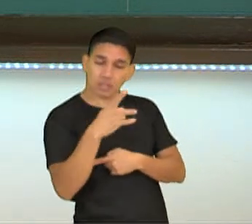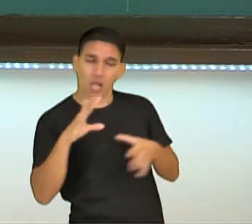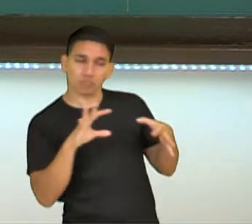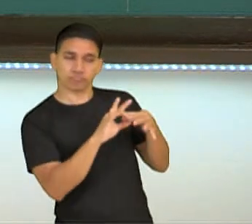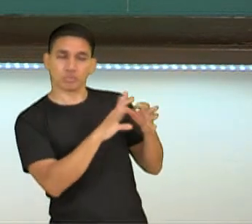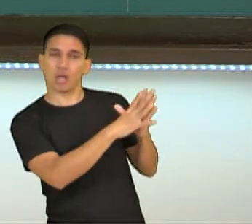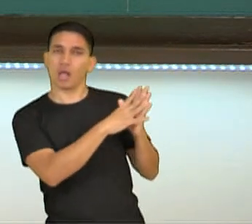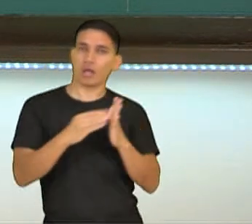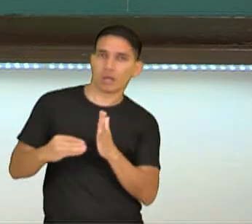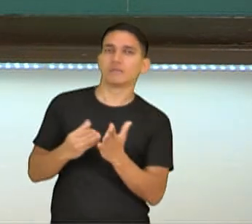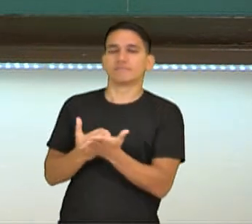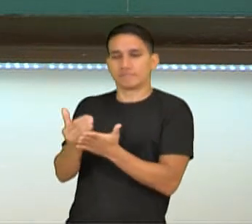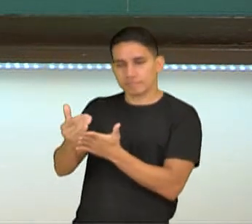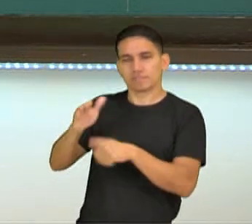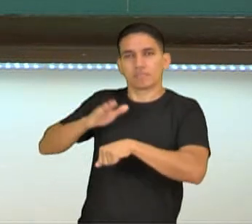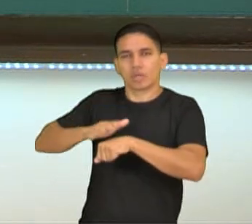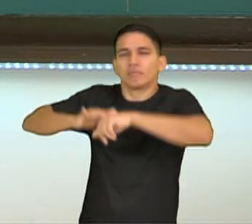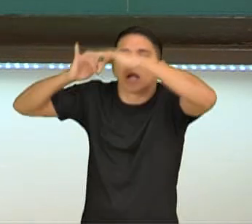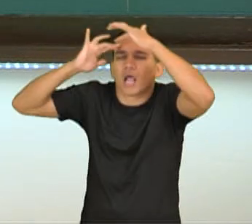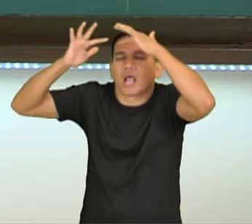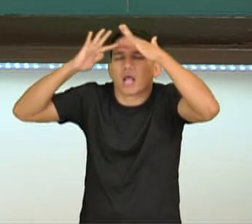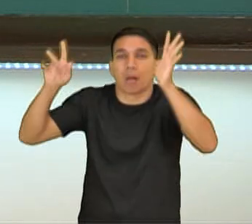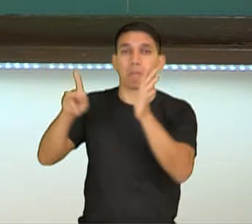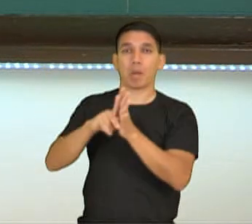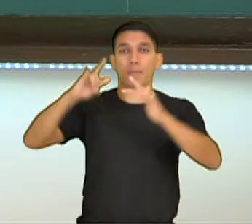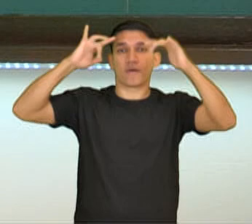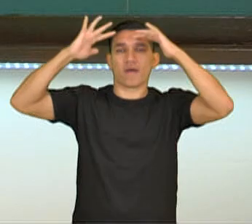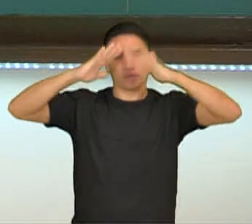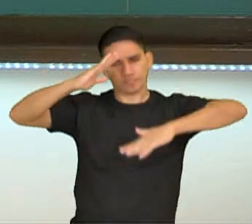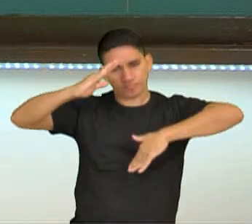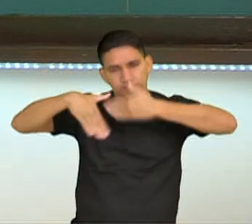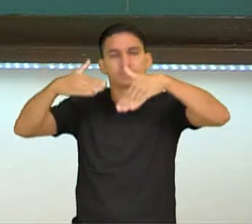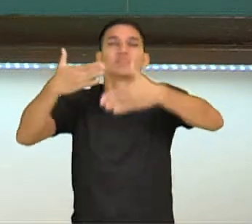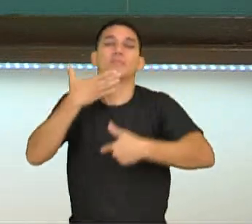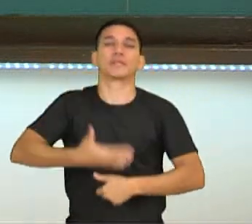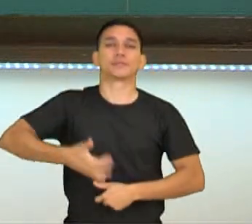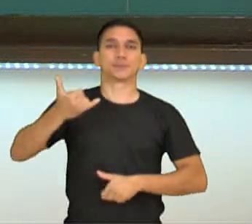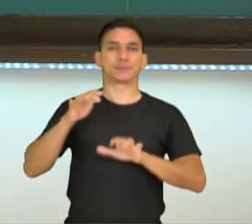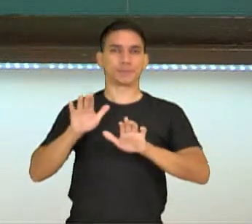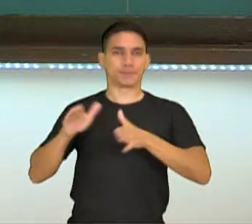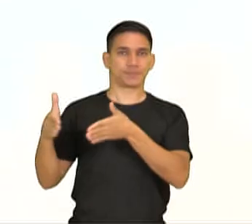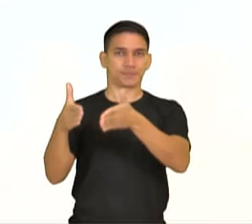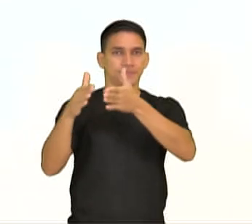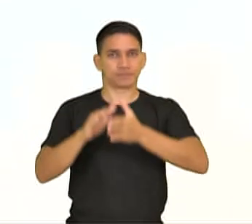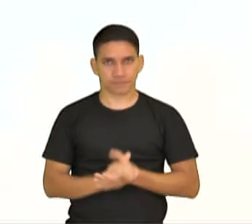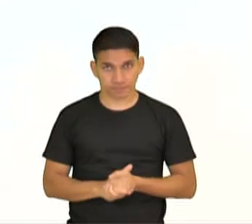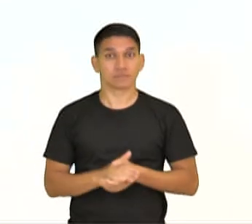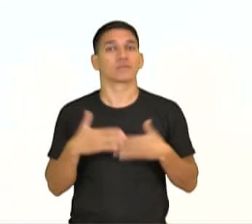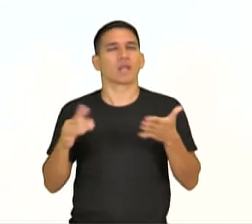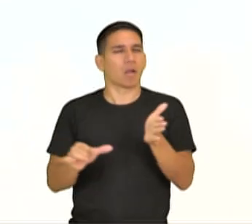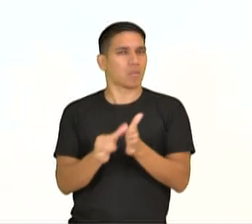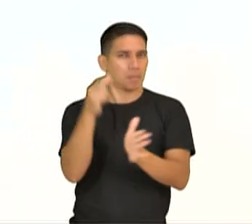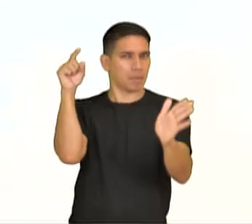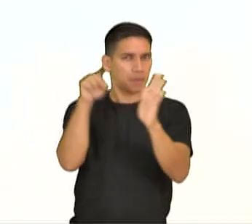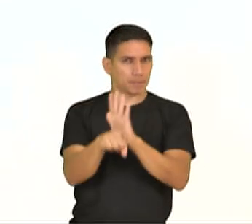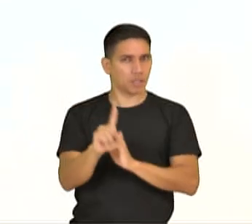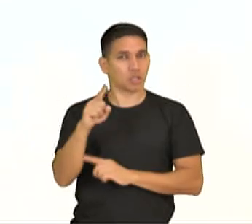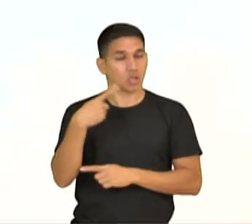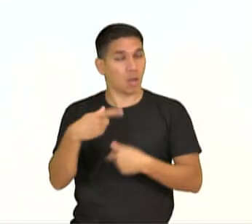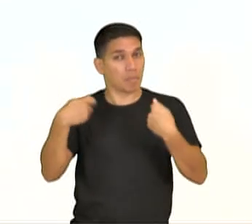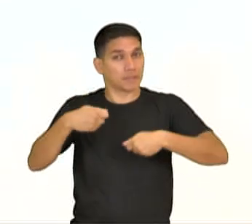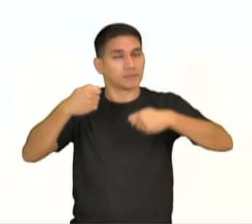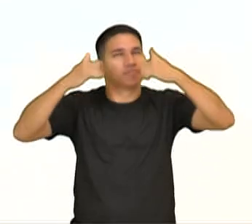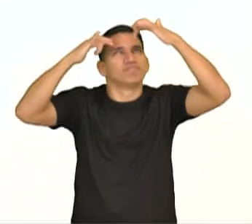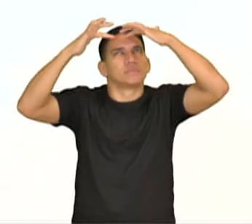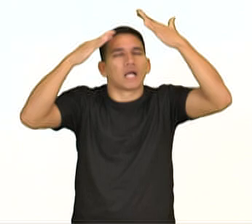reflexões para que a própria filosofia se desenvolvesse nesse sentido. Então, uma das primeiras perguntas que nós precisamos